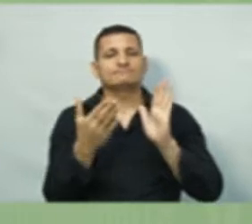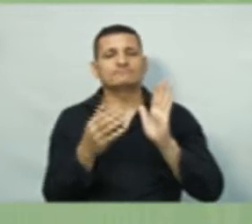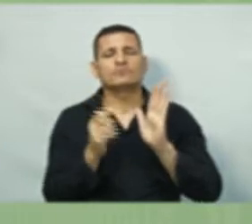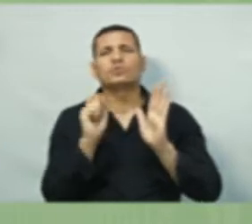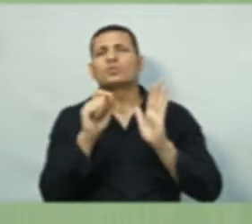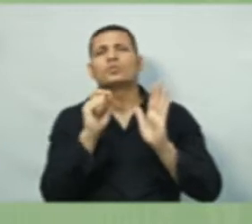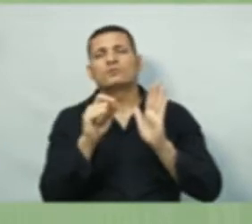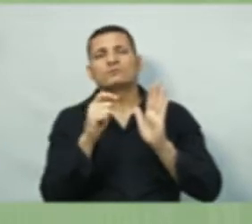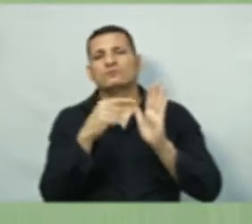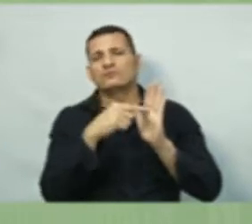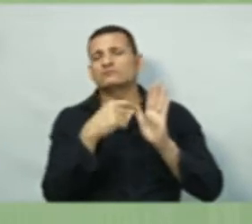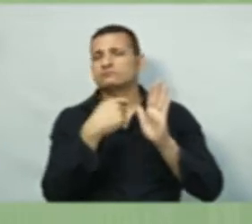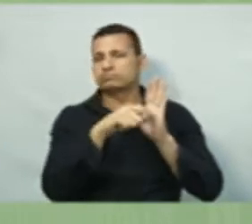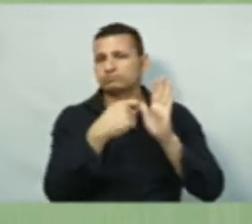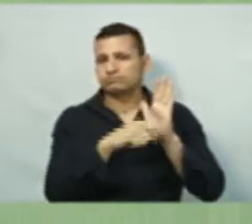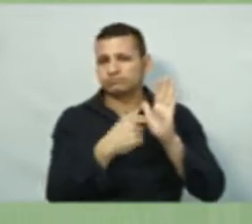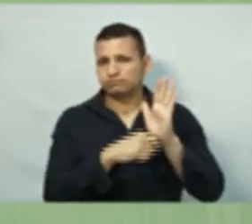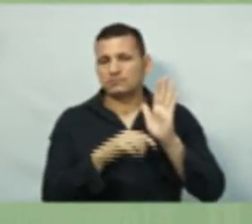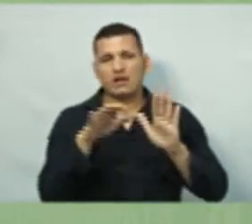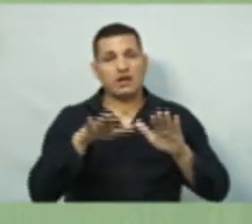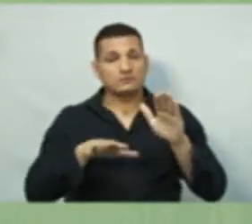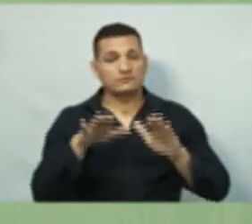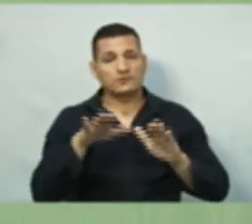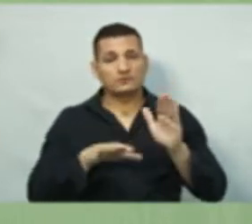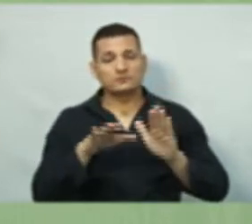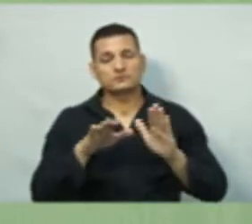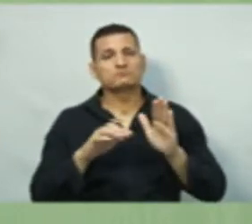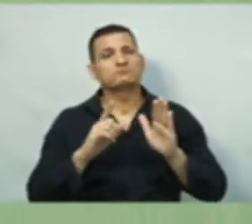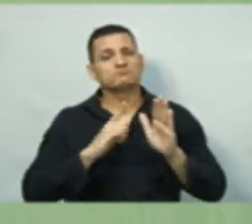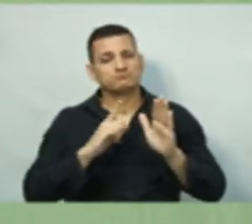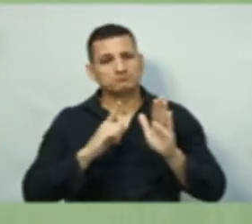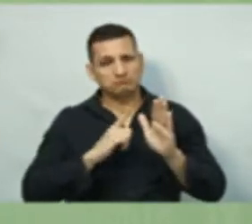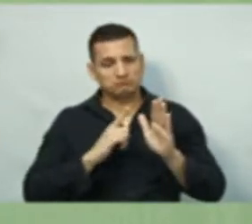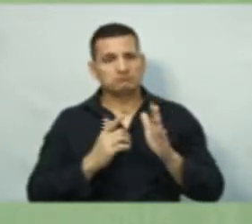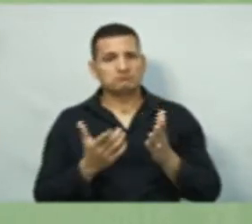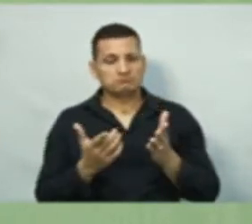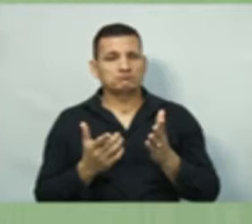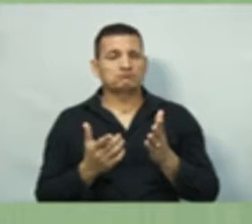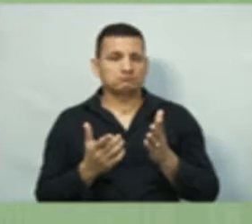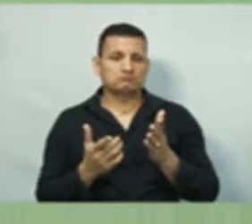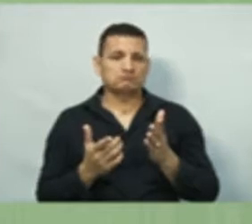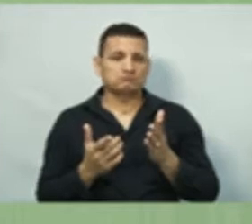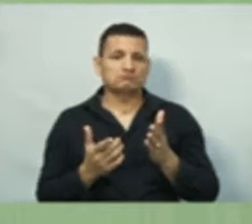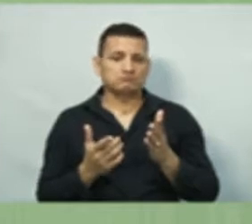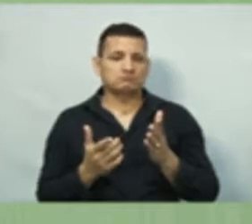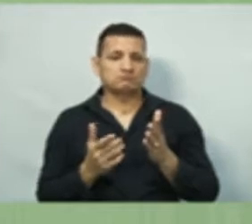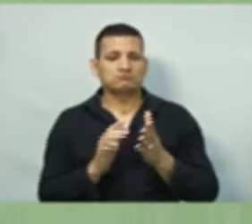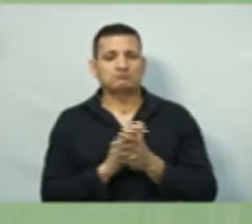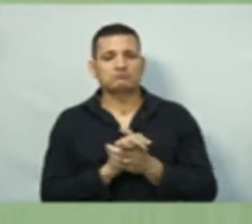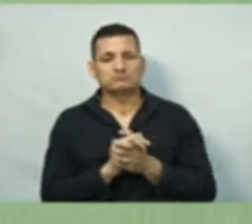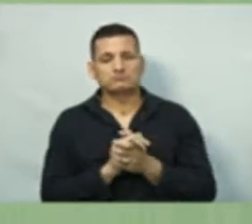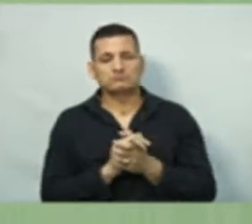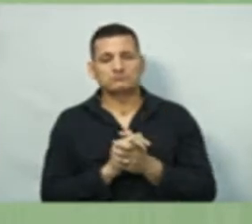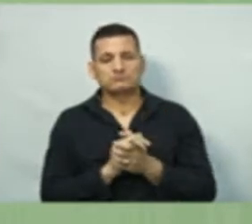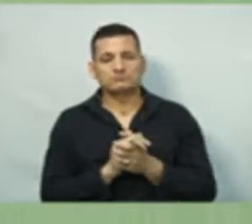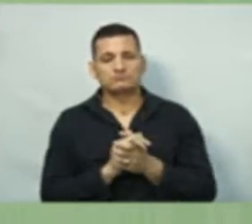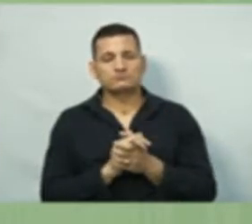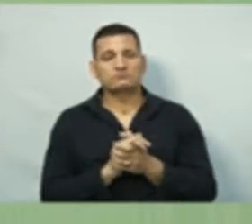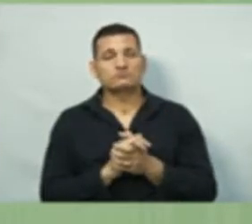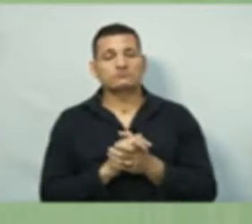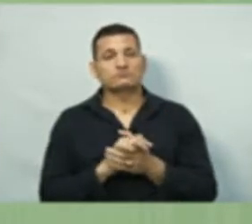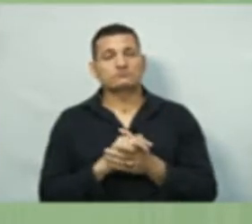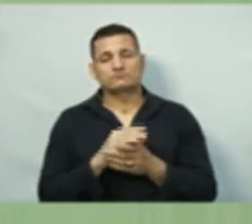escrevemos nele, às vezes, subsiste até sobre os valores da norma. Por isso